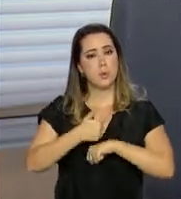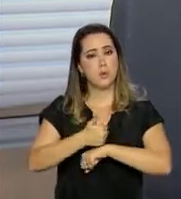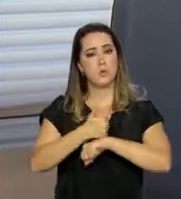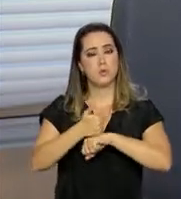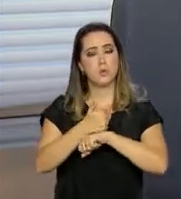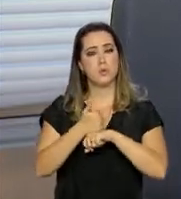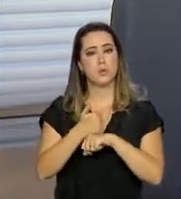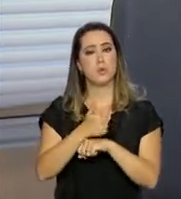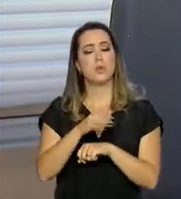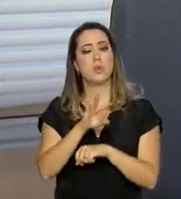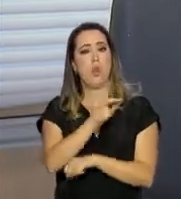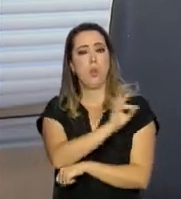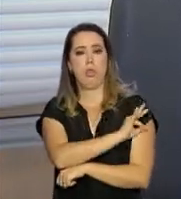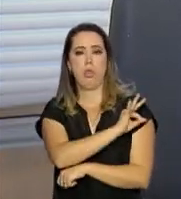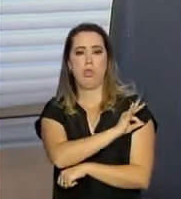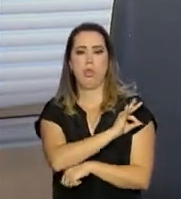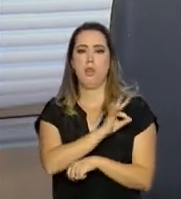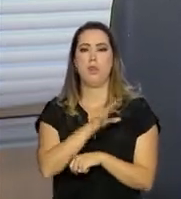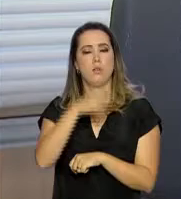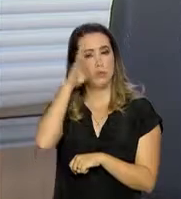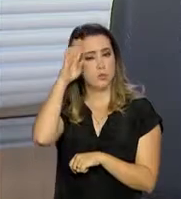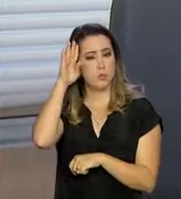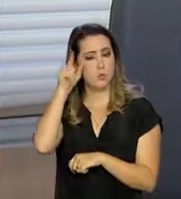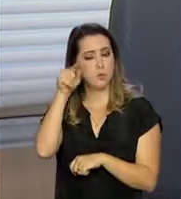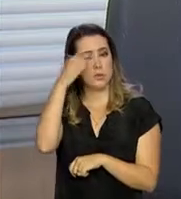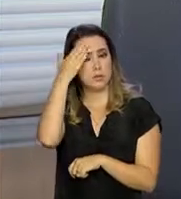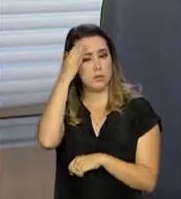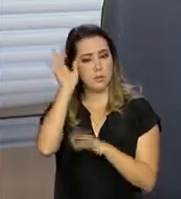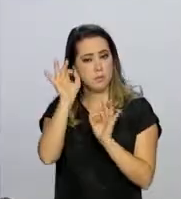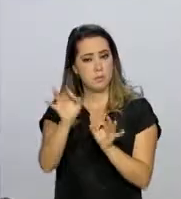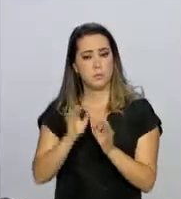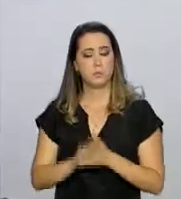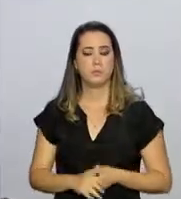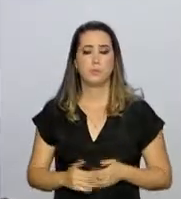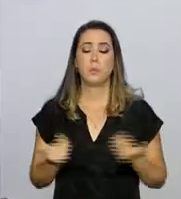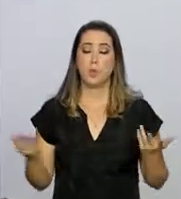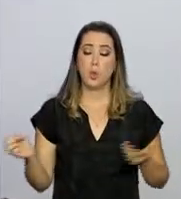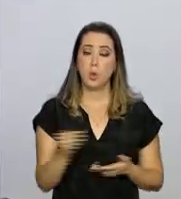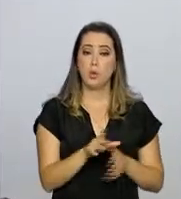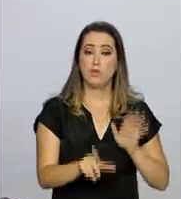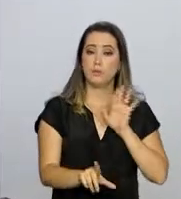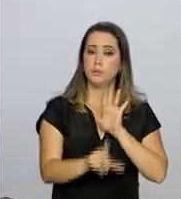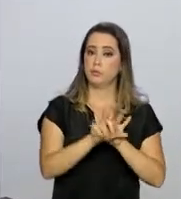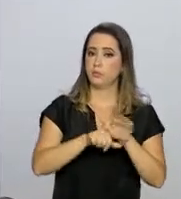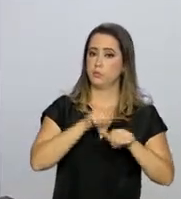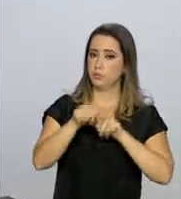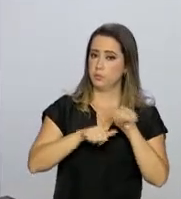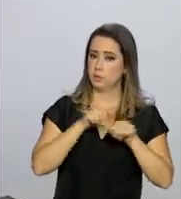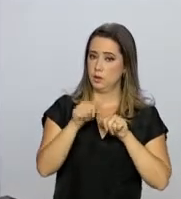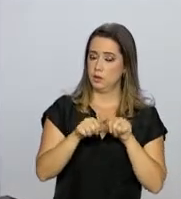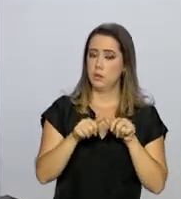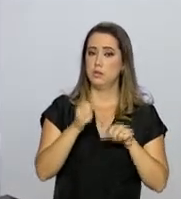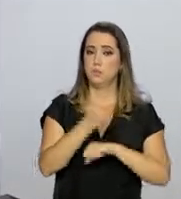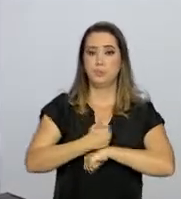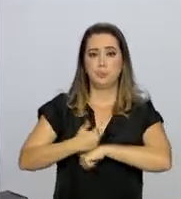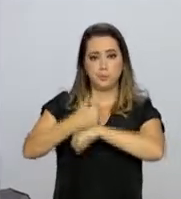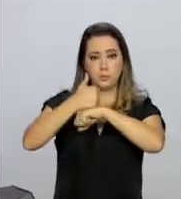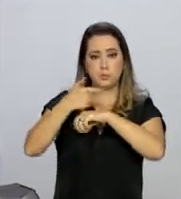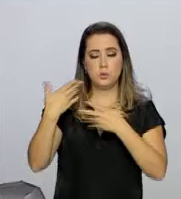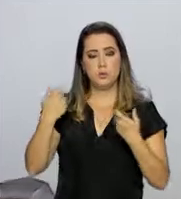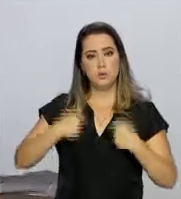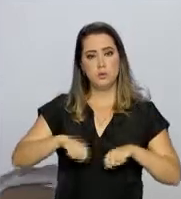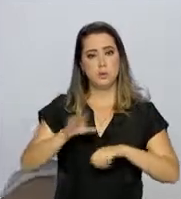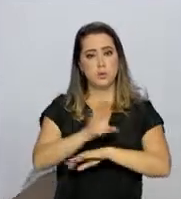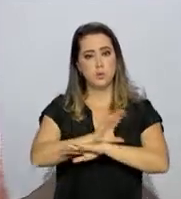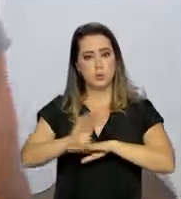tanque novo um profissional de verdade e sabe o que está fazendo a nova lei regulamentou a profissão e tornou obrigatório